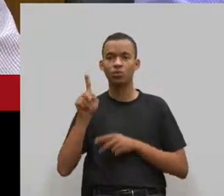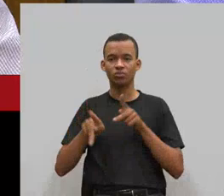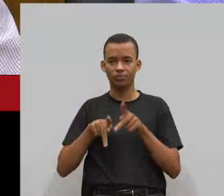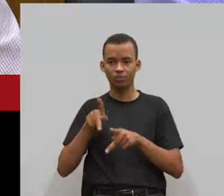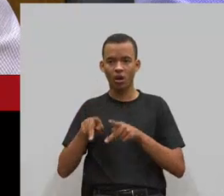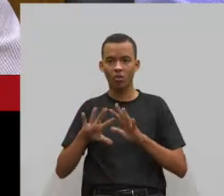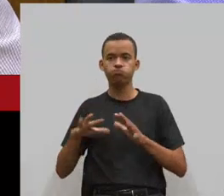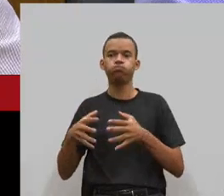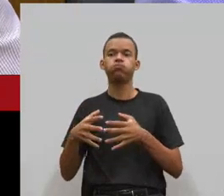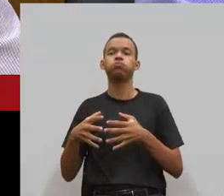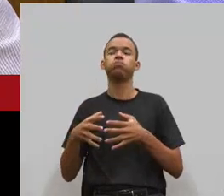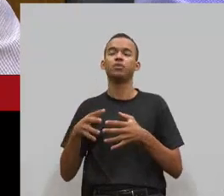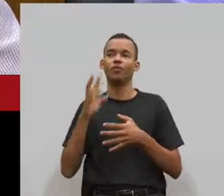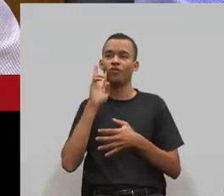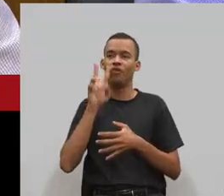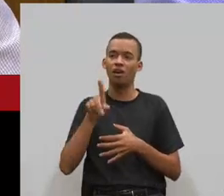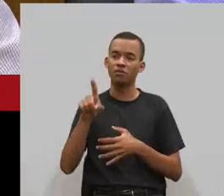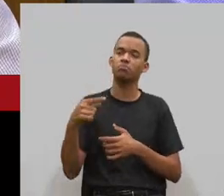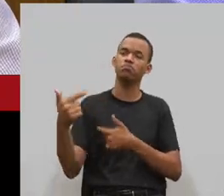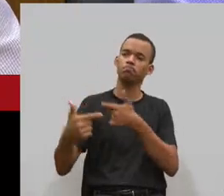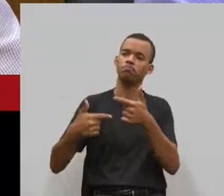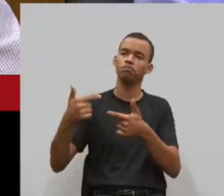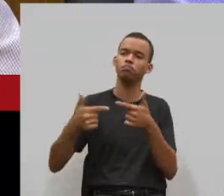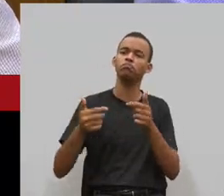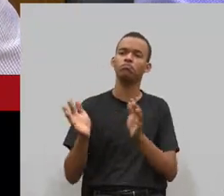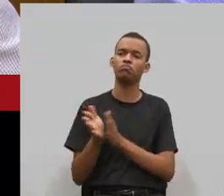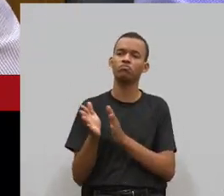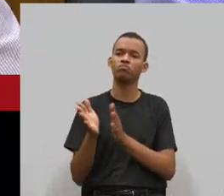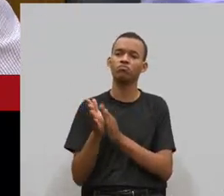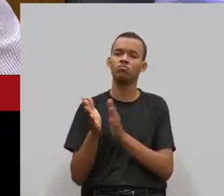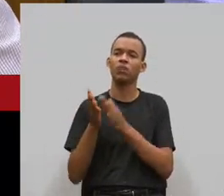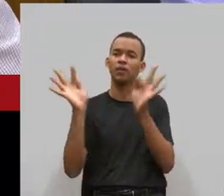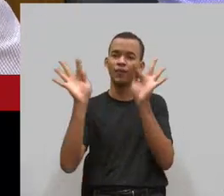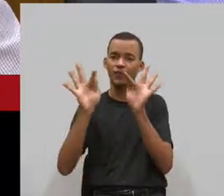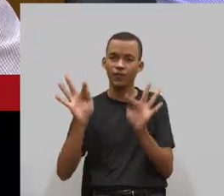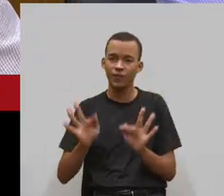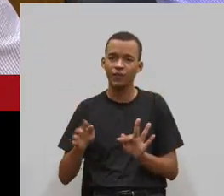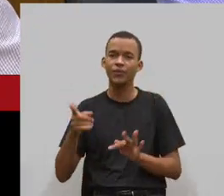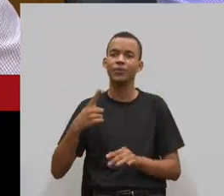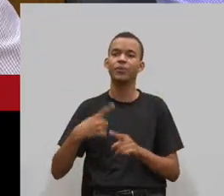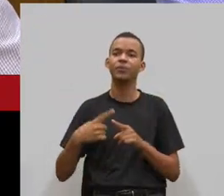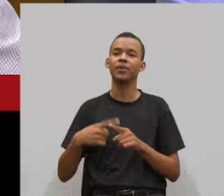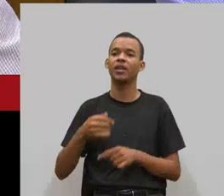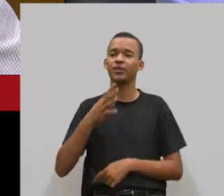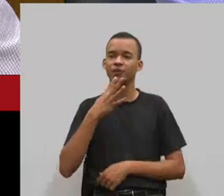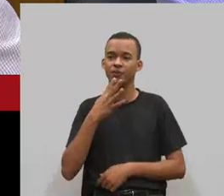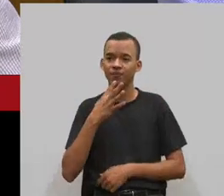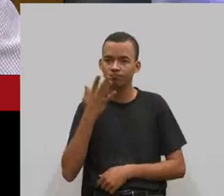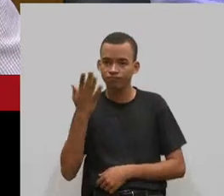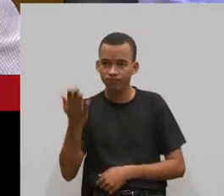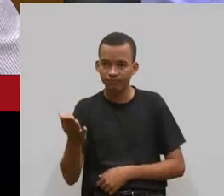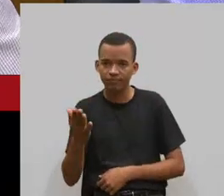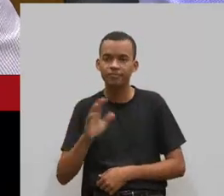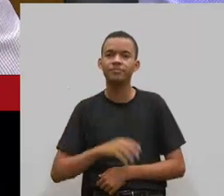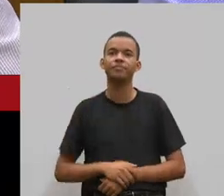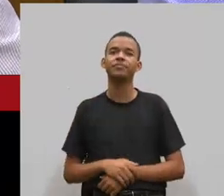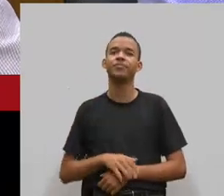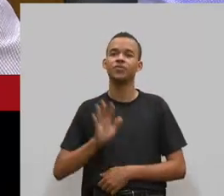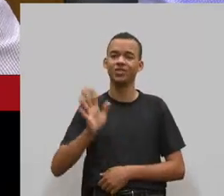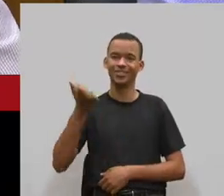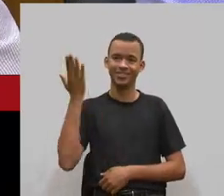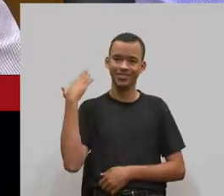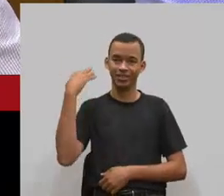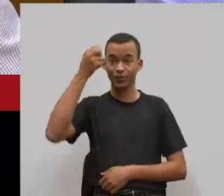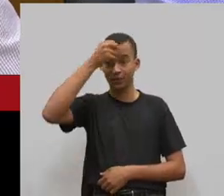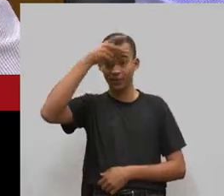gente não foi à toa que ap você que nós conhecia foi Prefeito cutinha duas jfin duas vezes e ganhou